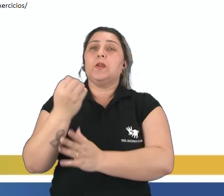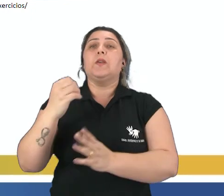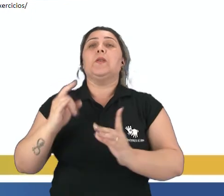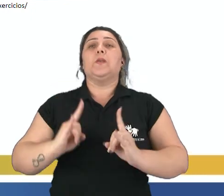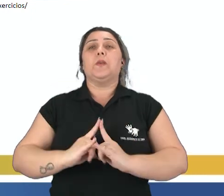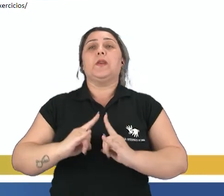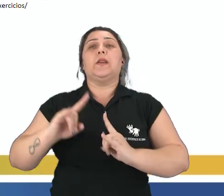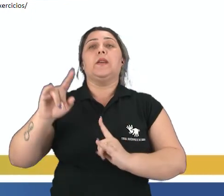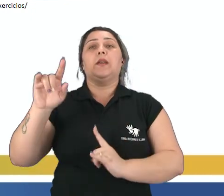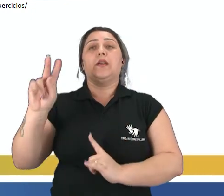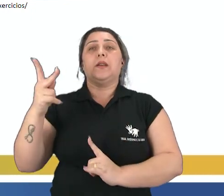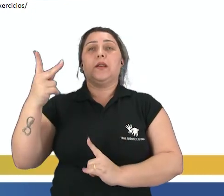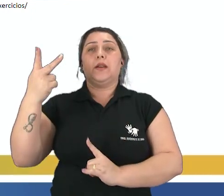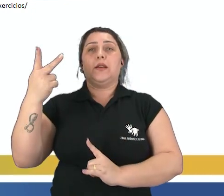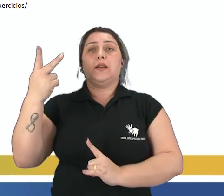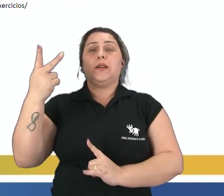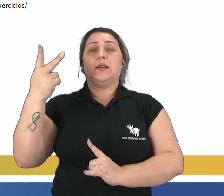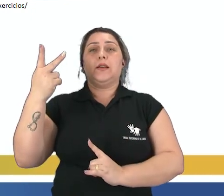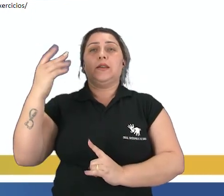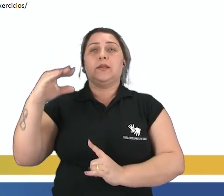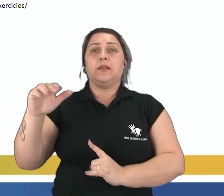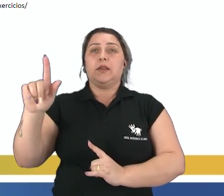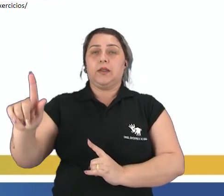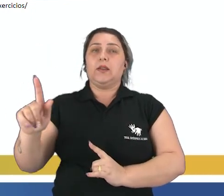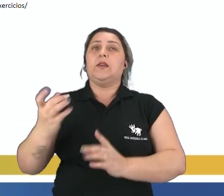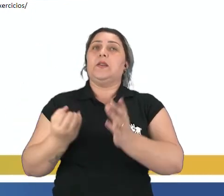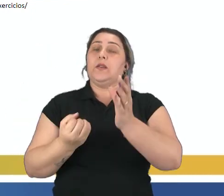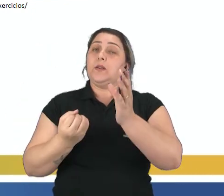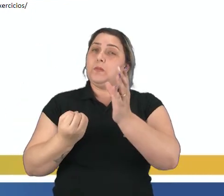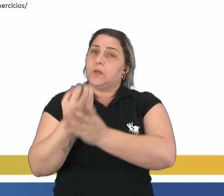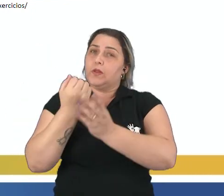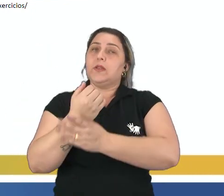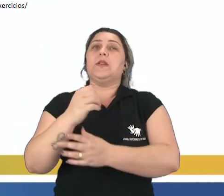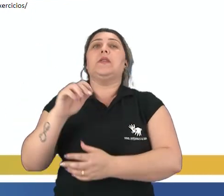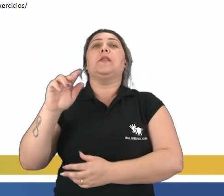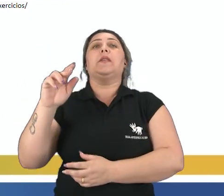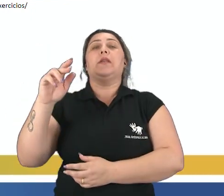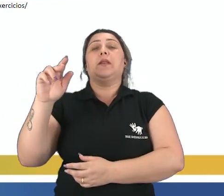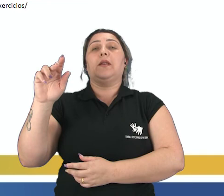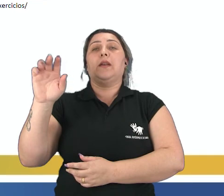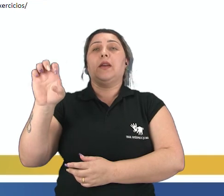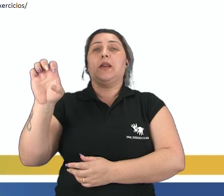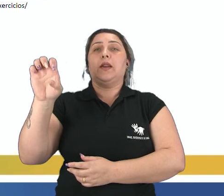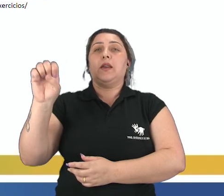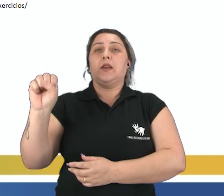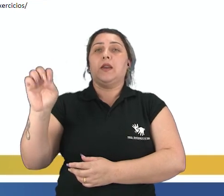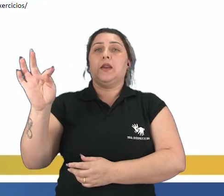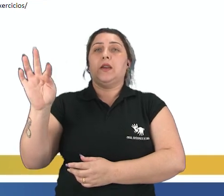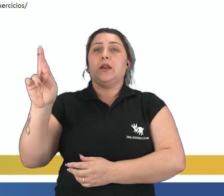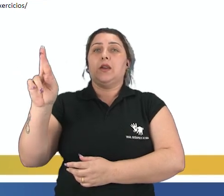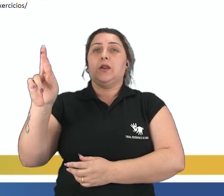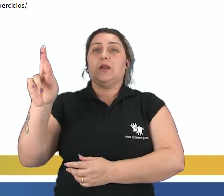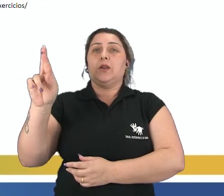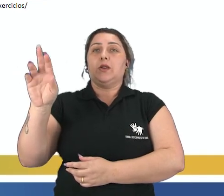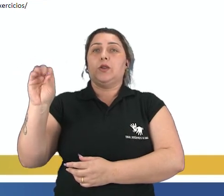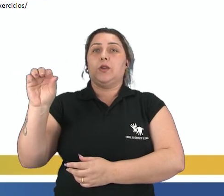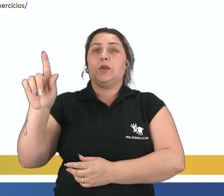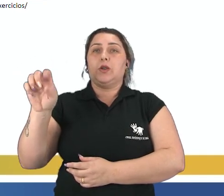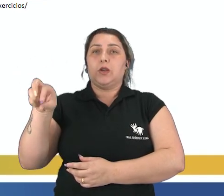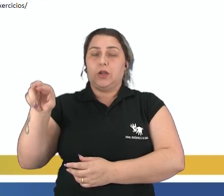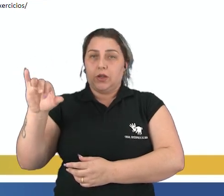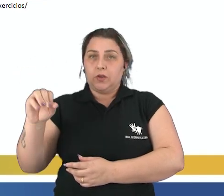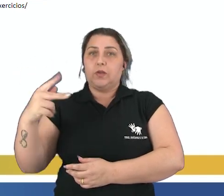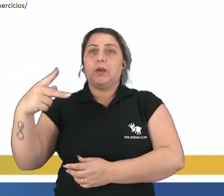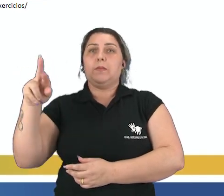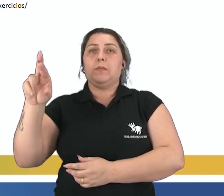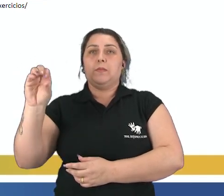hormônio HCG, que vai acabar produzindo estrogênio e progesterona, com o objetivo de fazer o quê? Com o